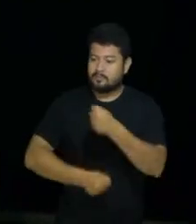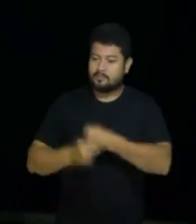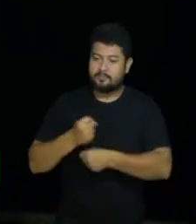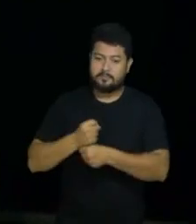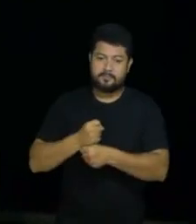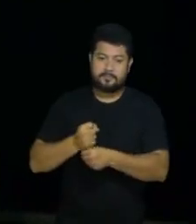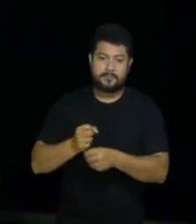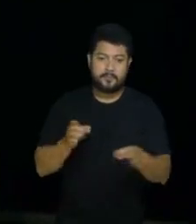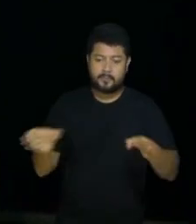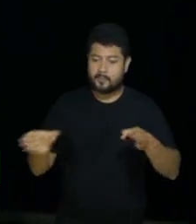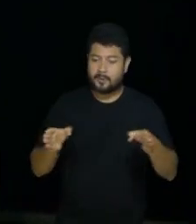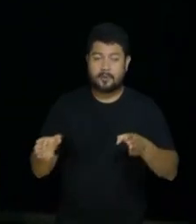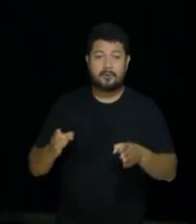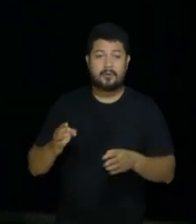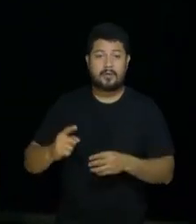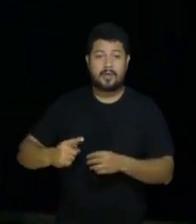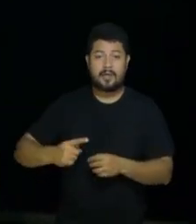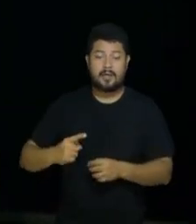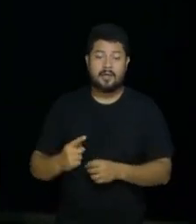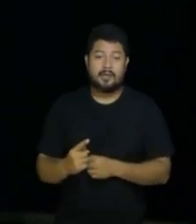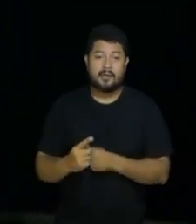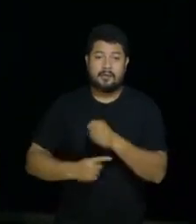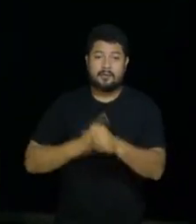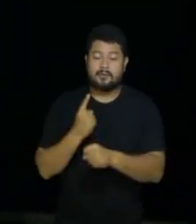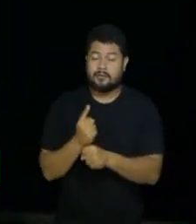ao nosso lado. E quero